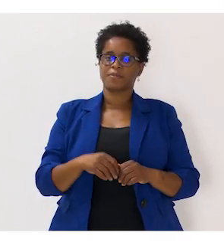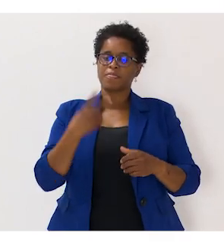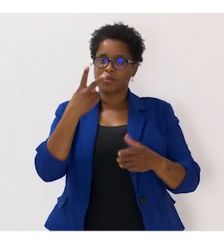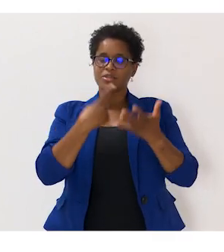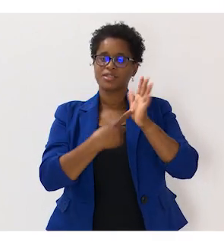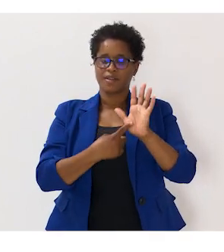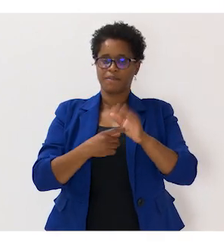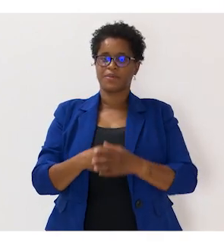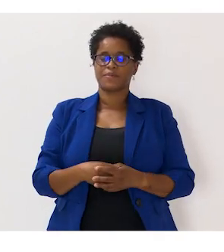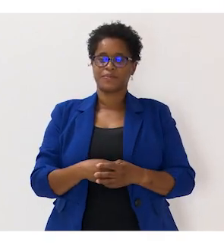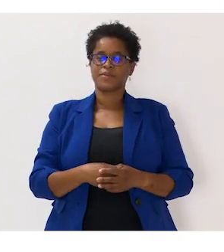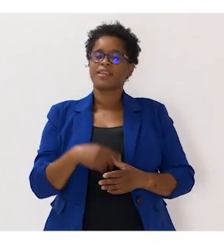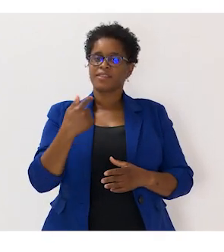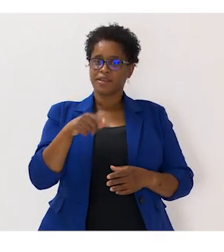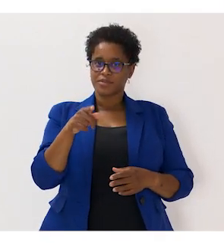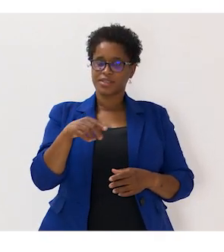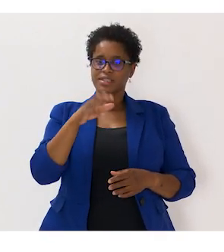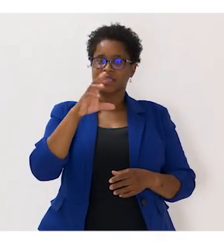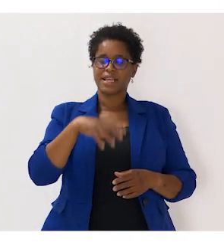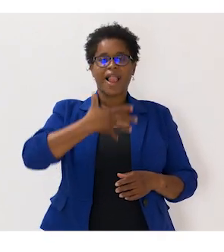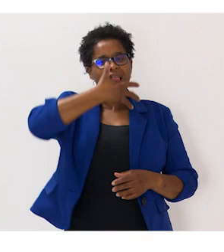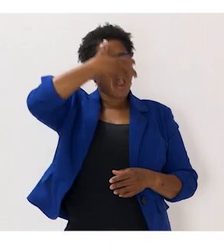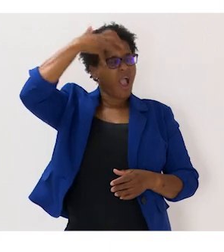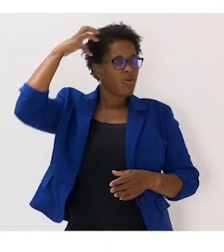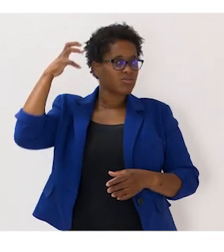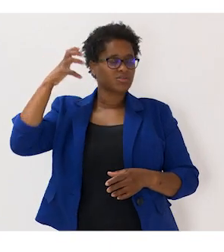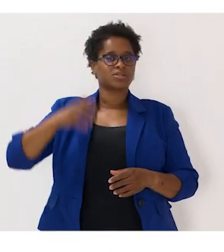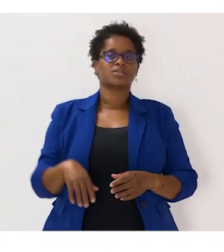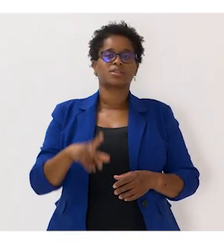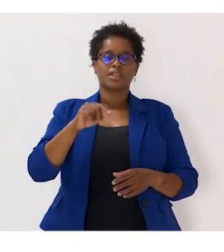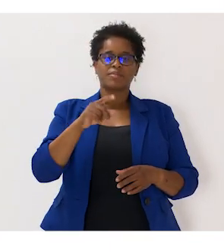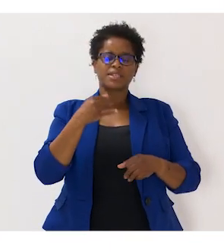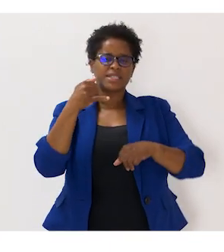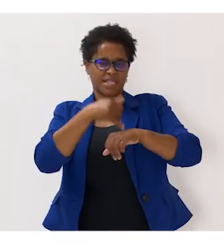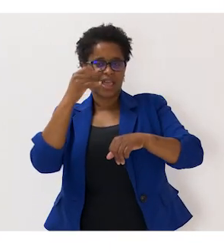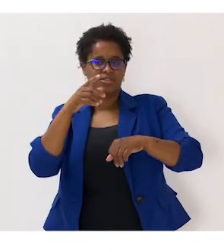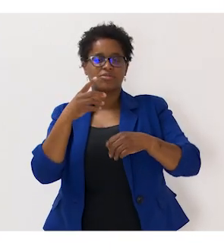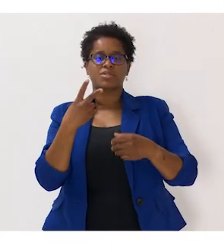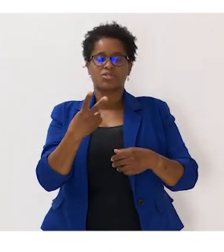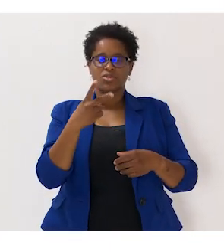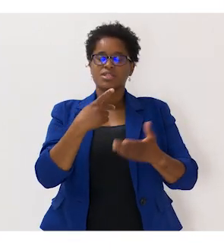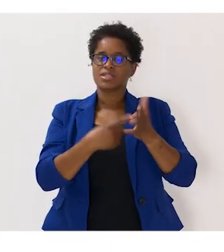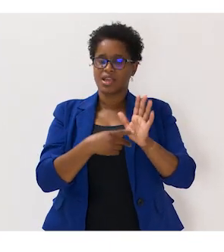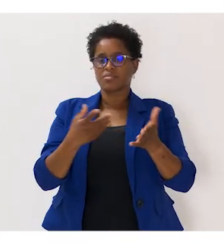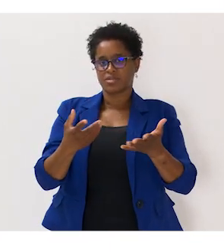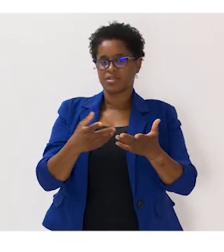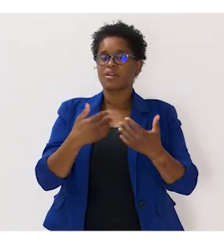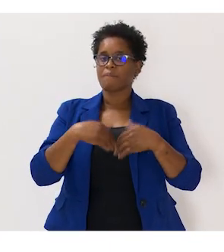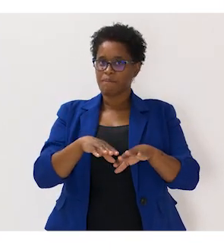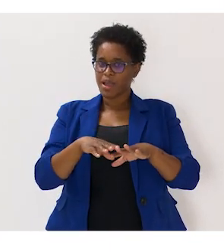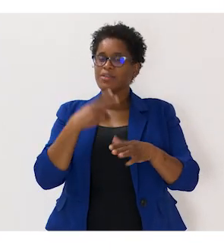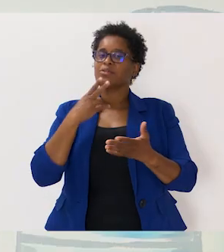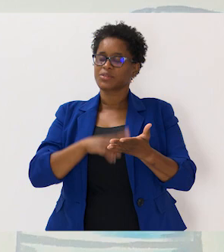2 exemplos. Temos leões e insetos, por exemplo. São 2 exemplos, mas com